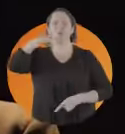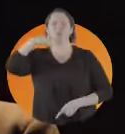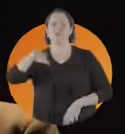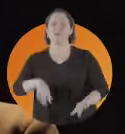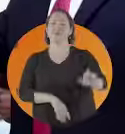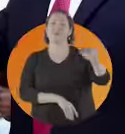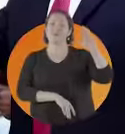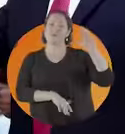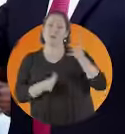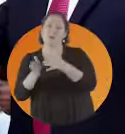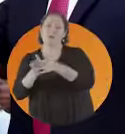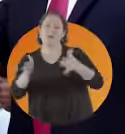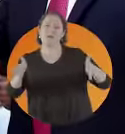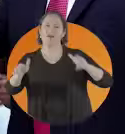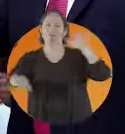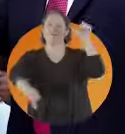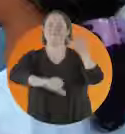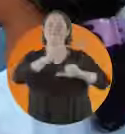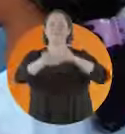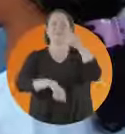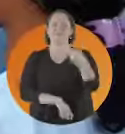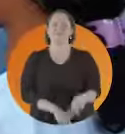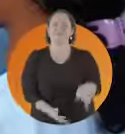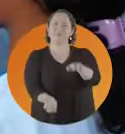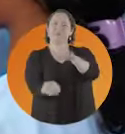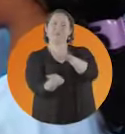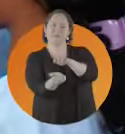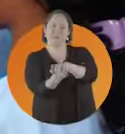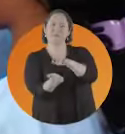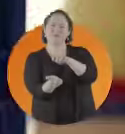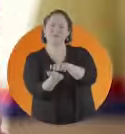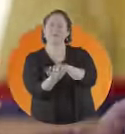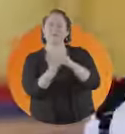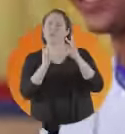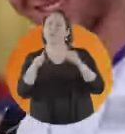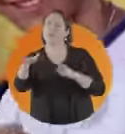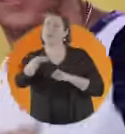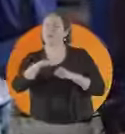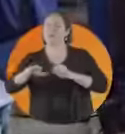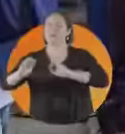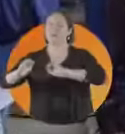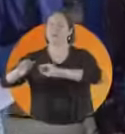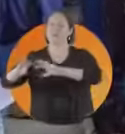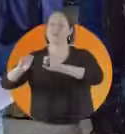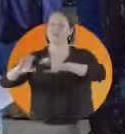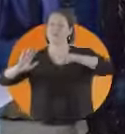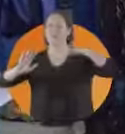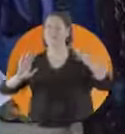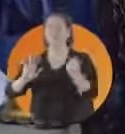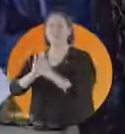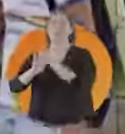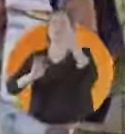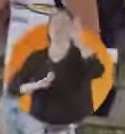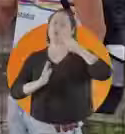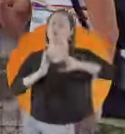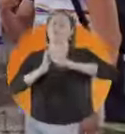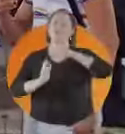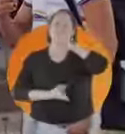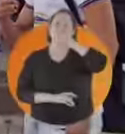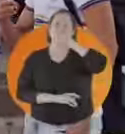Eduardo e Lula a iniciar um tempo de mudanças em Pernambuco. Foi assim na educação, bandeira histórica do